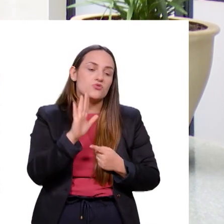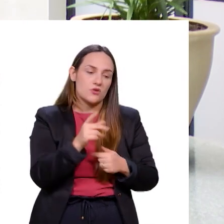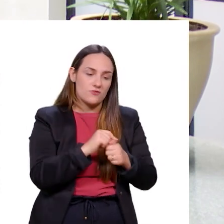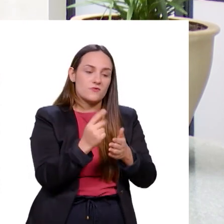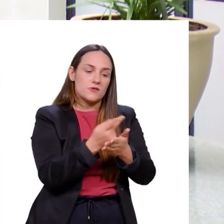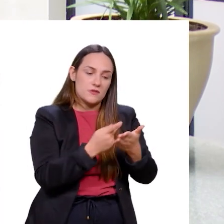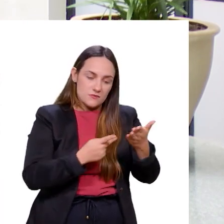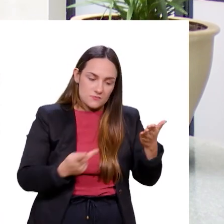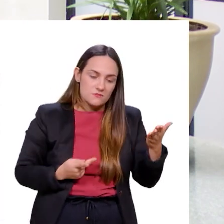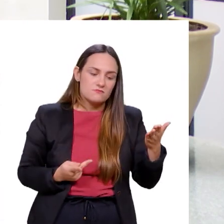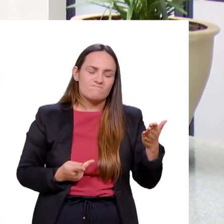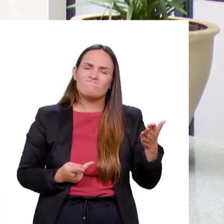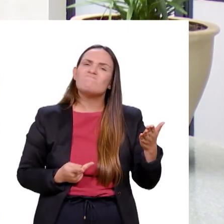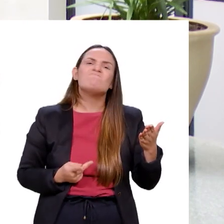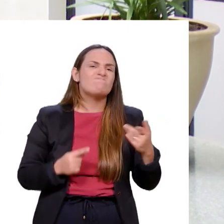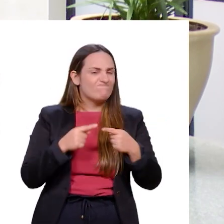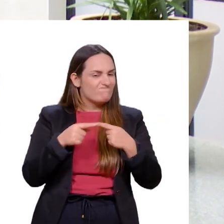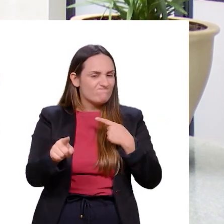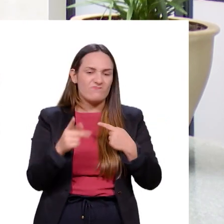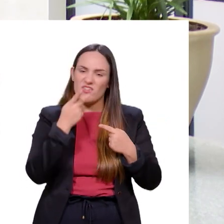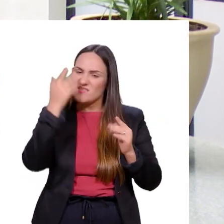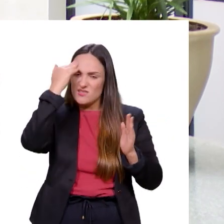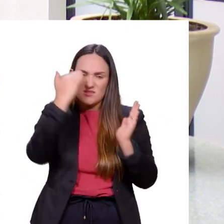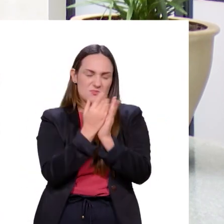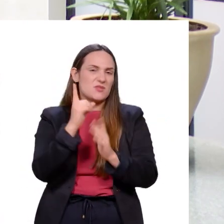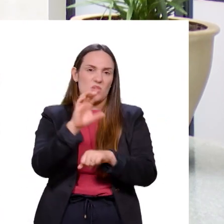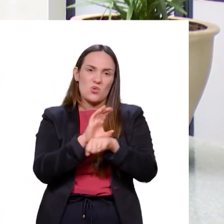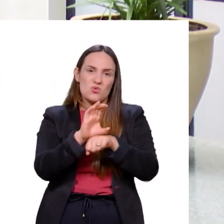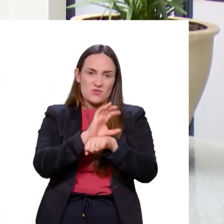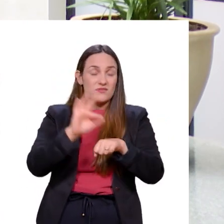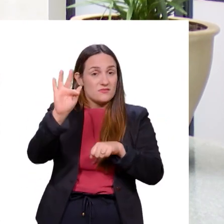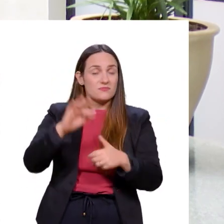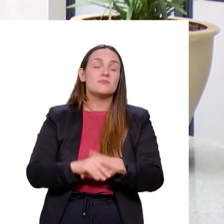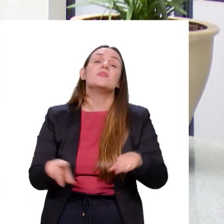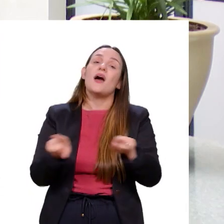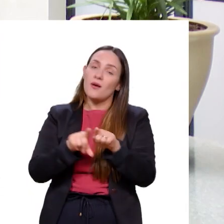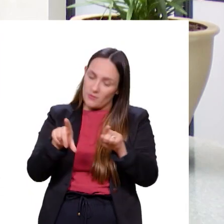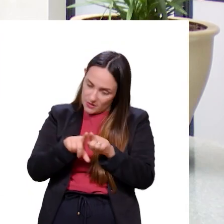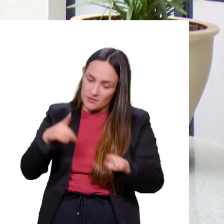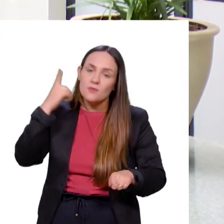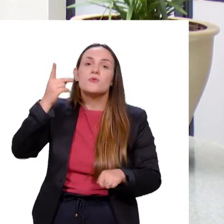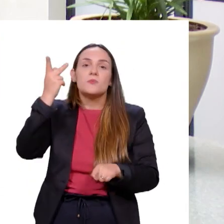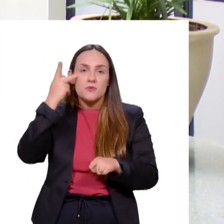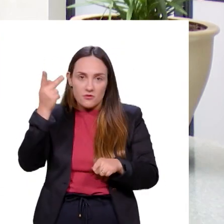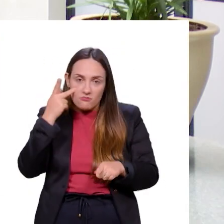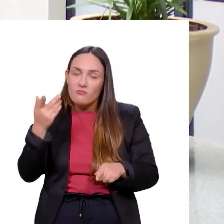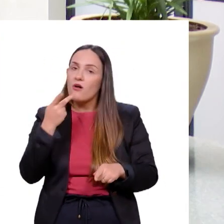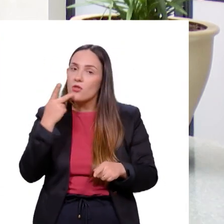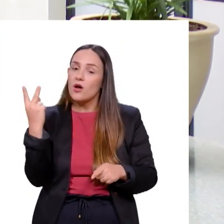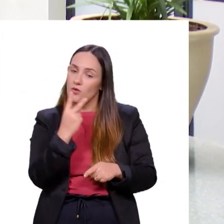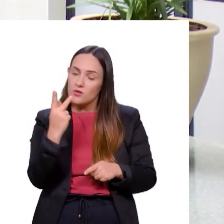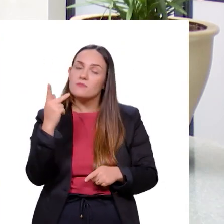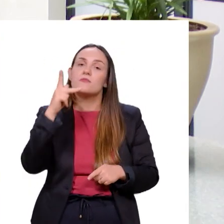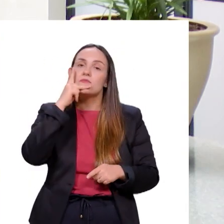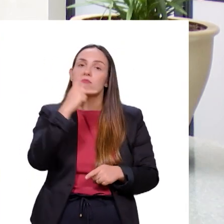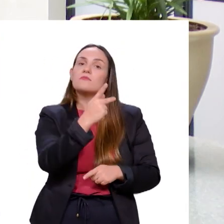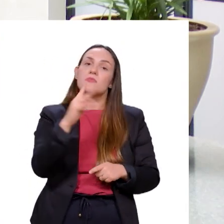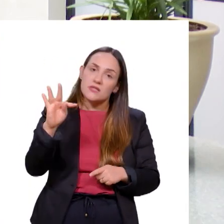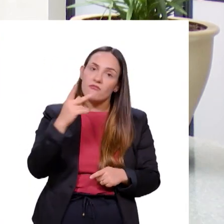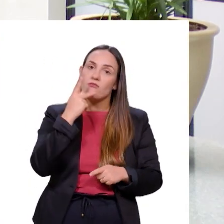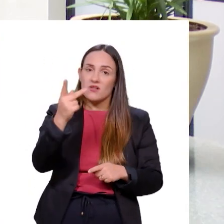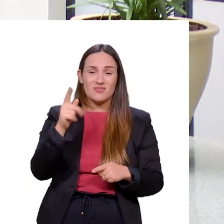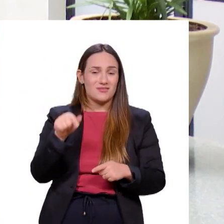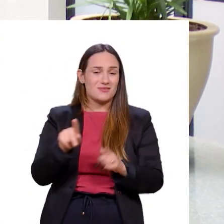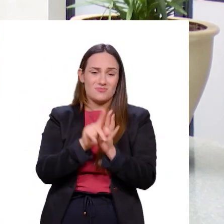que entregou o seu parecer de vistas, questionou a constitucionalidade da matéria, assim como o deputado Pedro Kemp, ambos do PT,